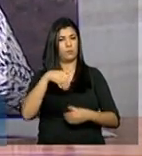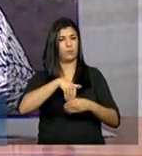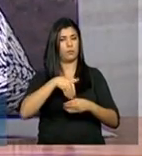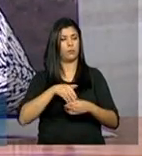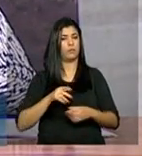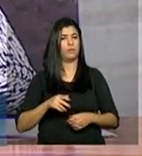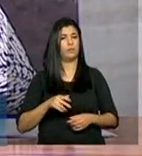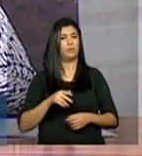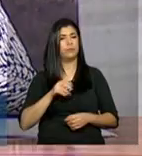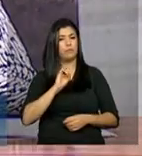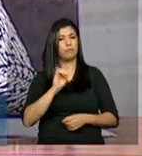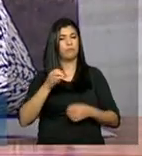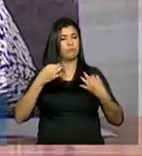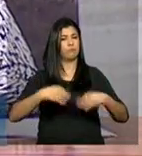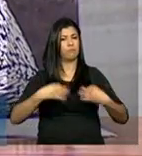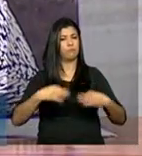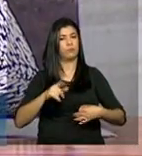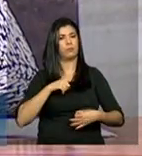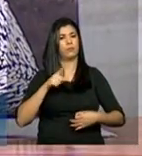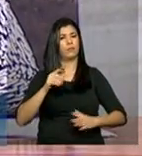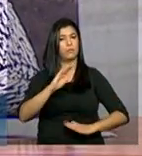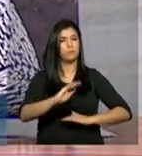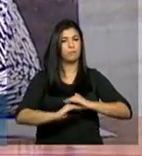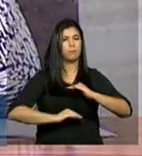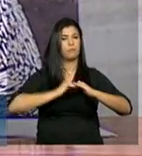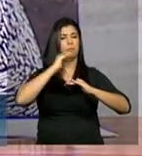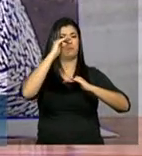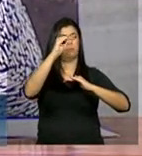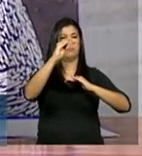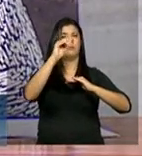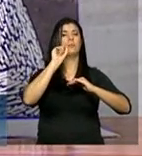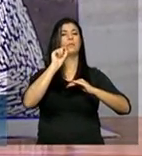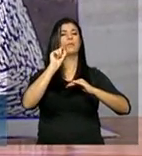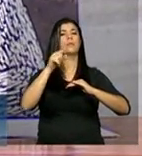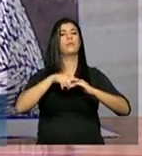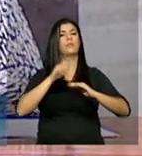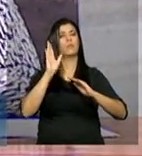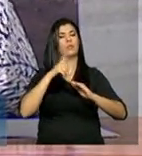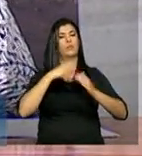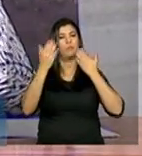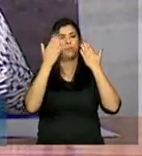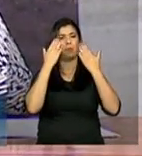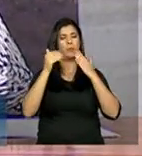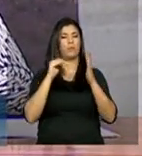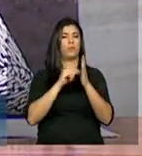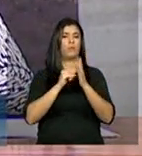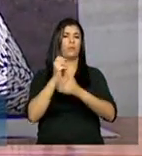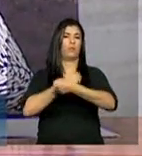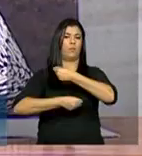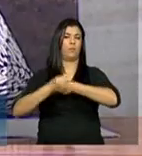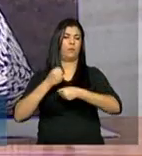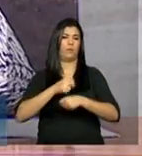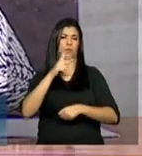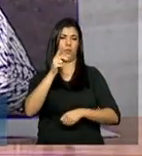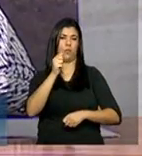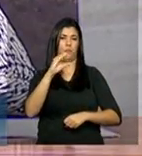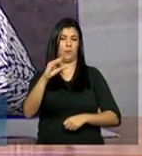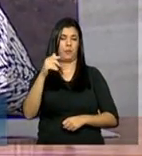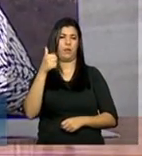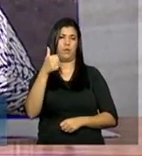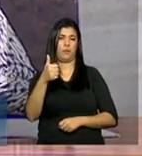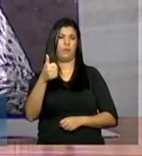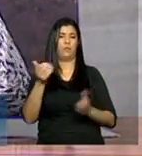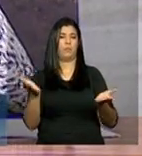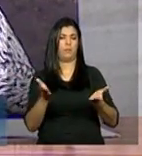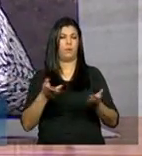aqui, certamente um patamar ainda mais alto do que a gente foi capaz de alcançar no PAC 1 e agora no PAC